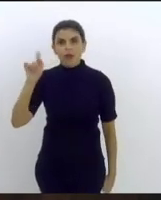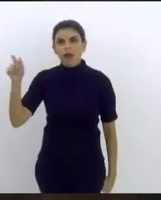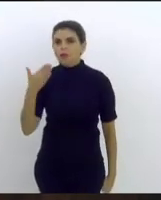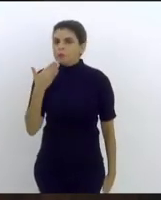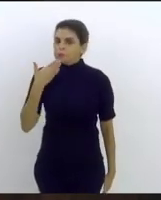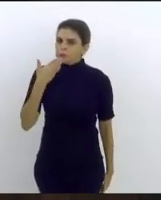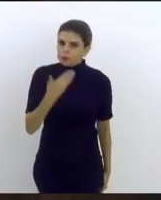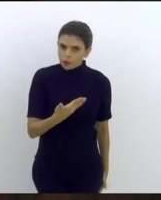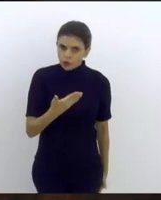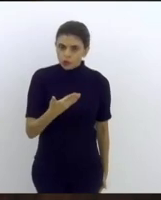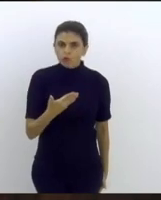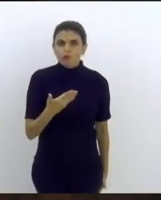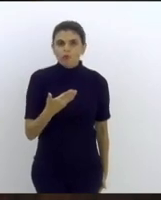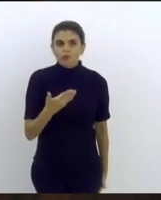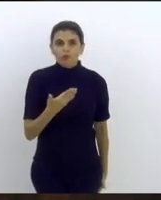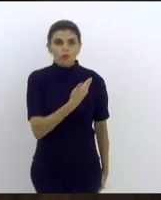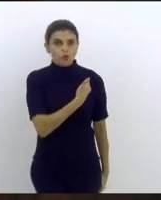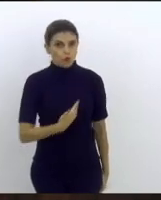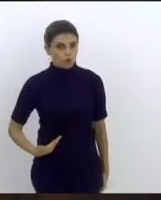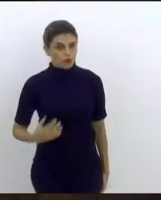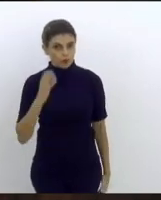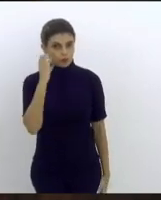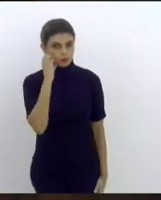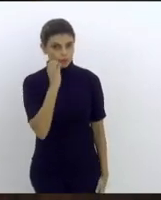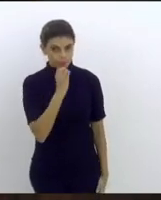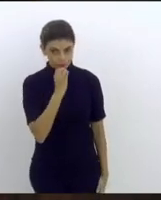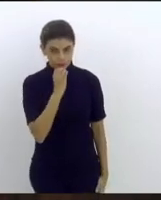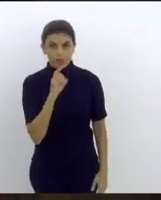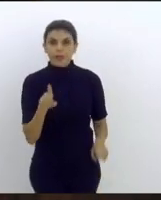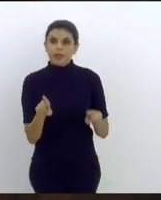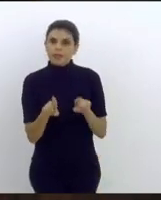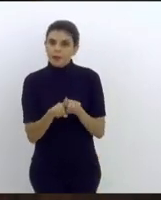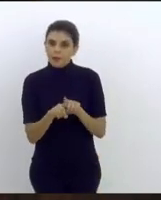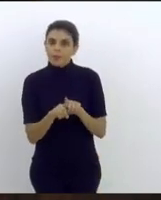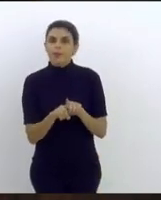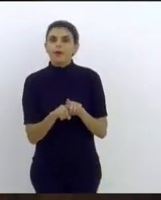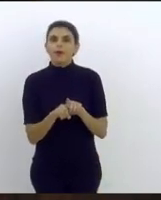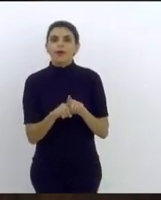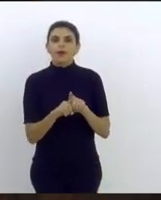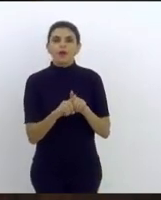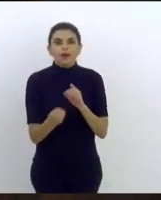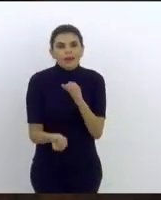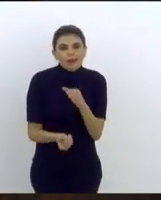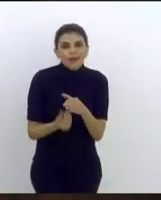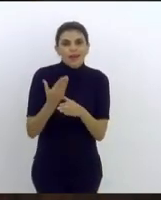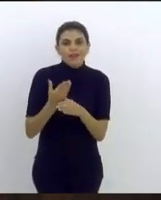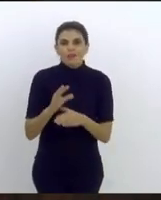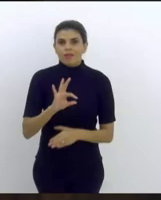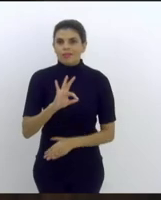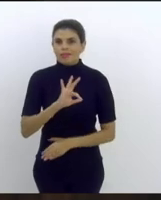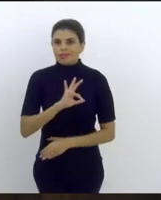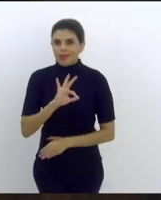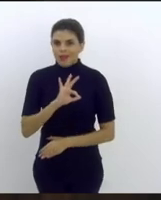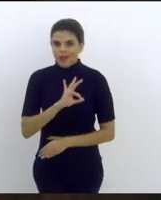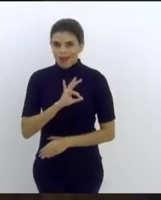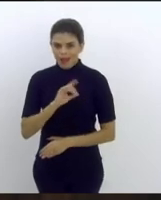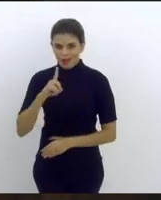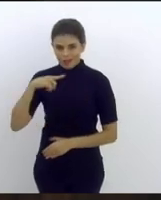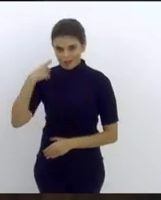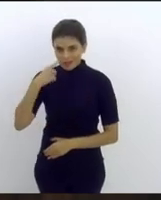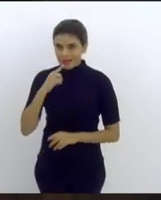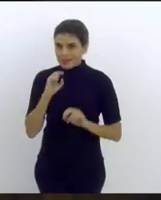solicita o Excelentíssimo Senhor governador do Estado do Rio de Janeiro envio de mensagem dispondo sobre a criação da delegacia de defesa